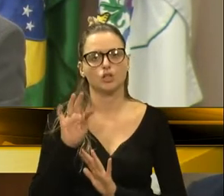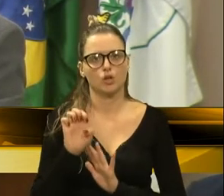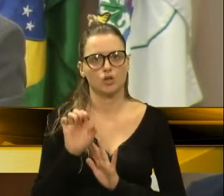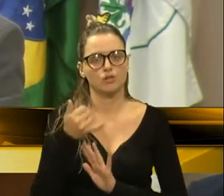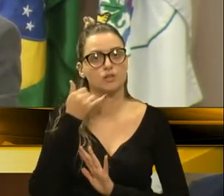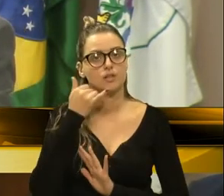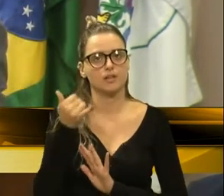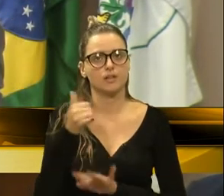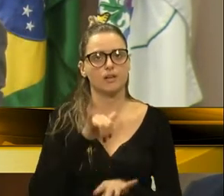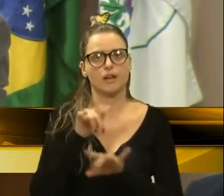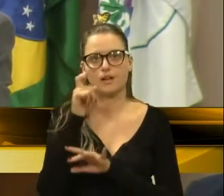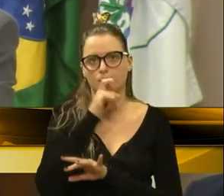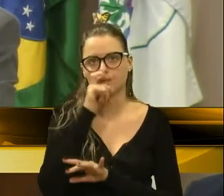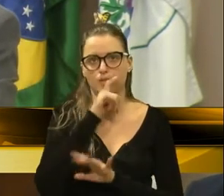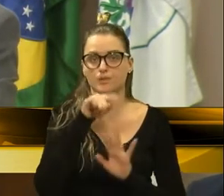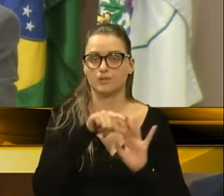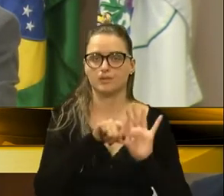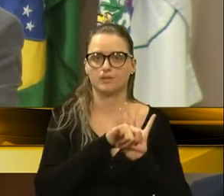Né?